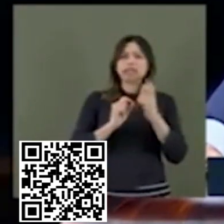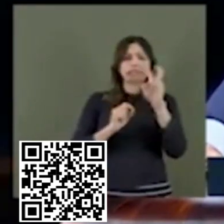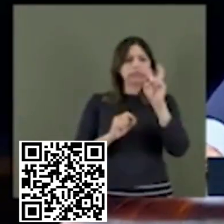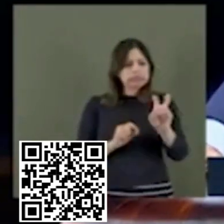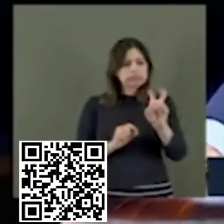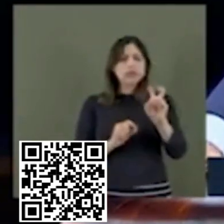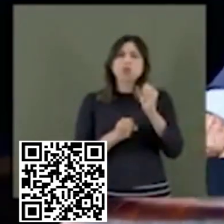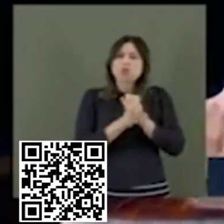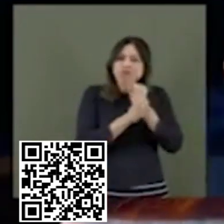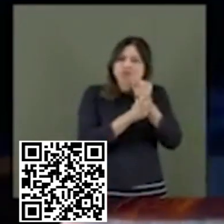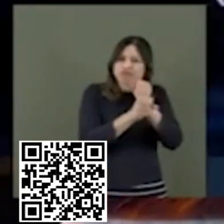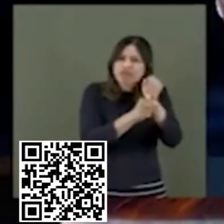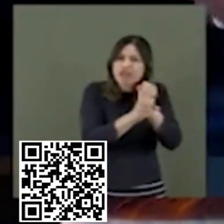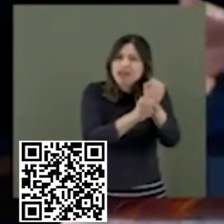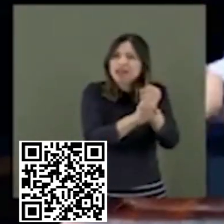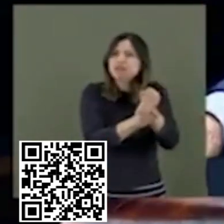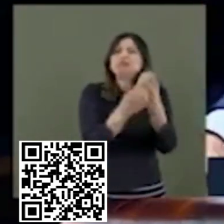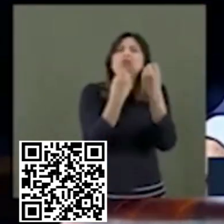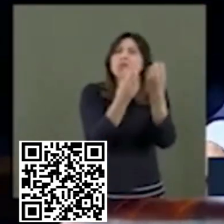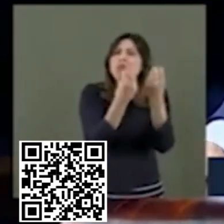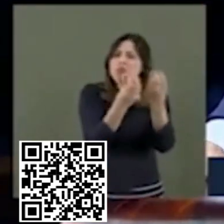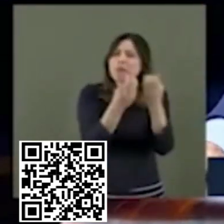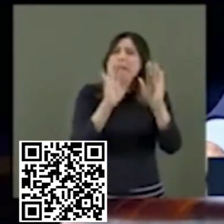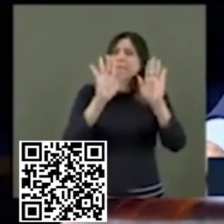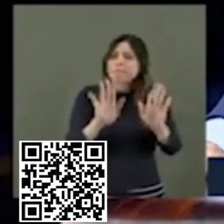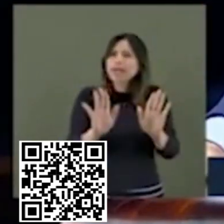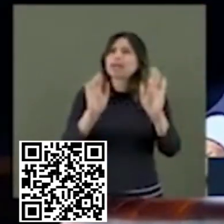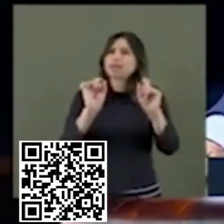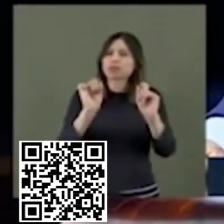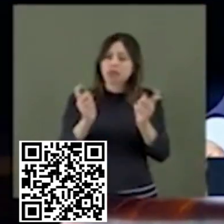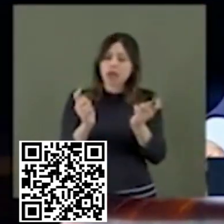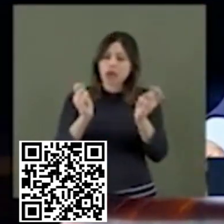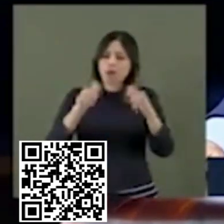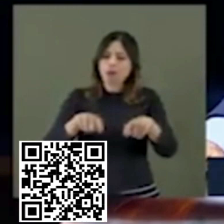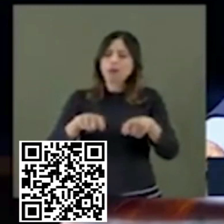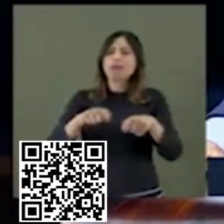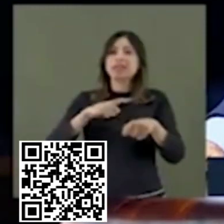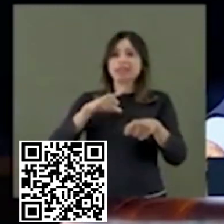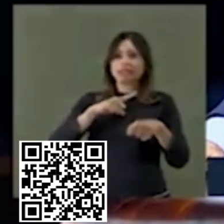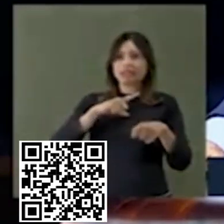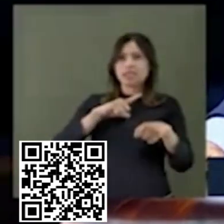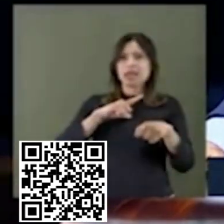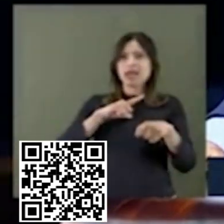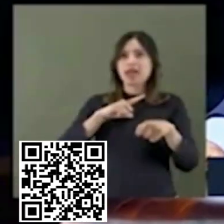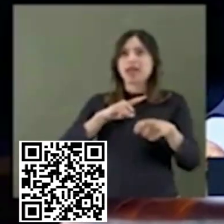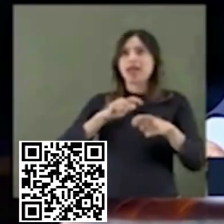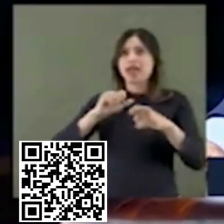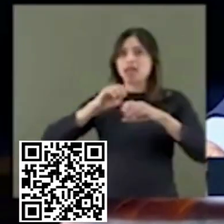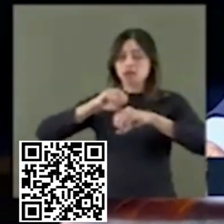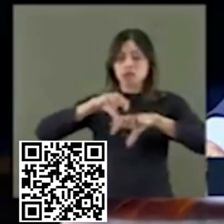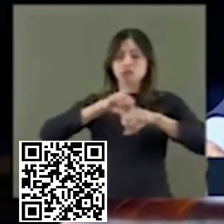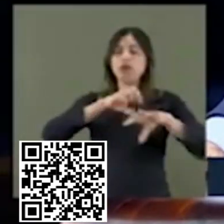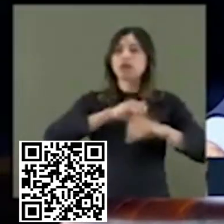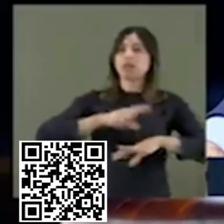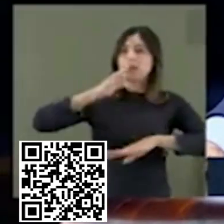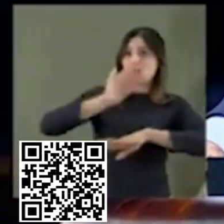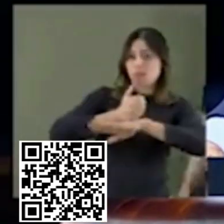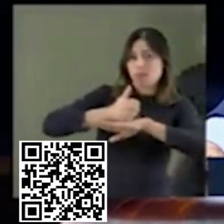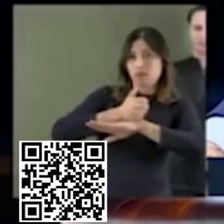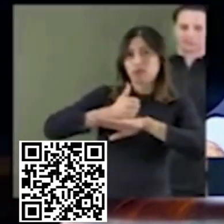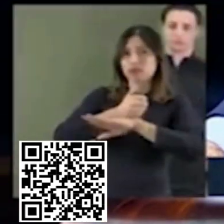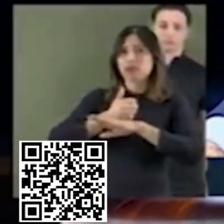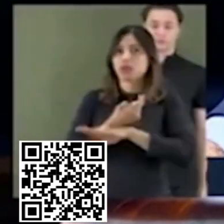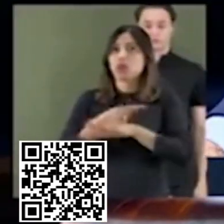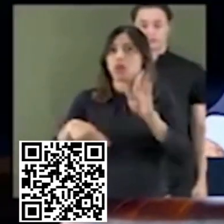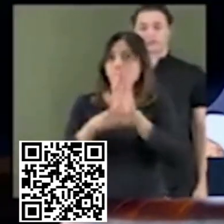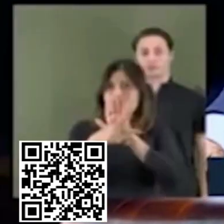5 anos para a implementação, porque a competência da educação profissional é do governo